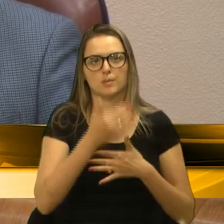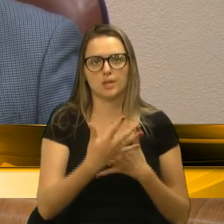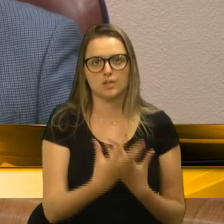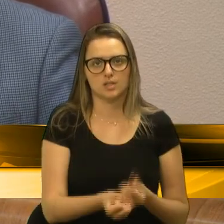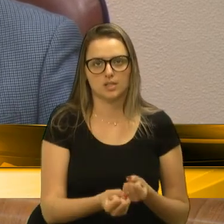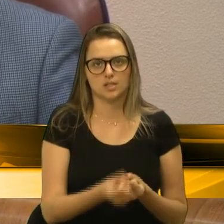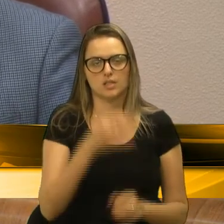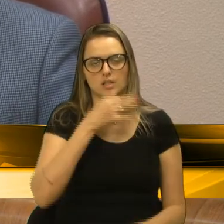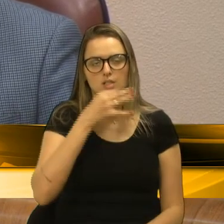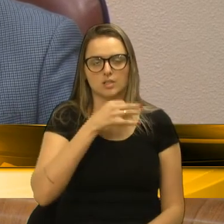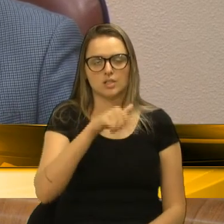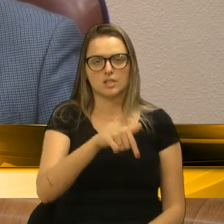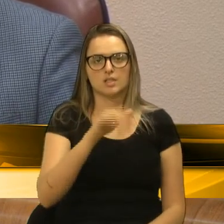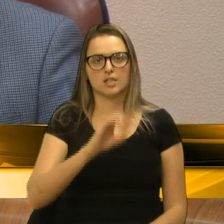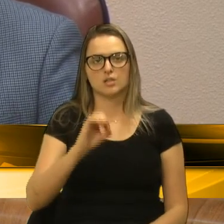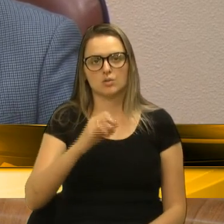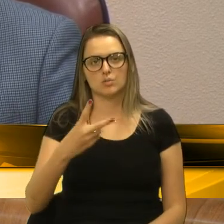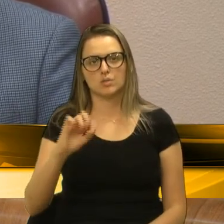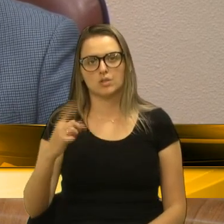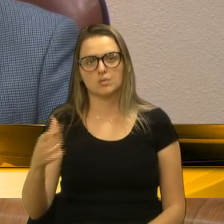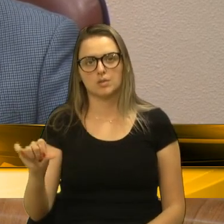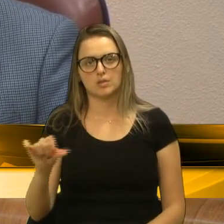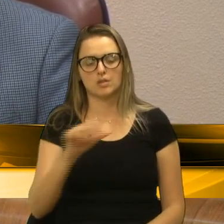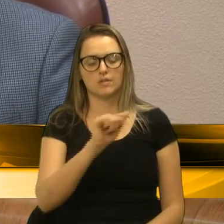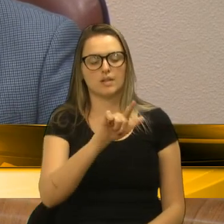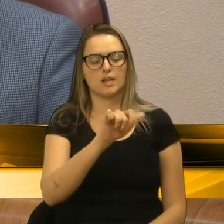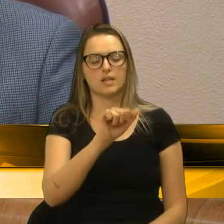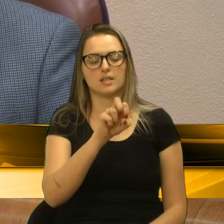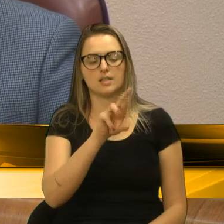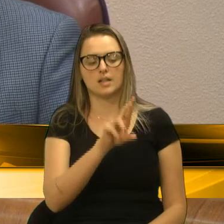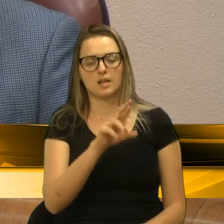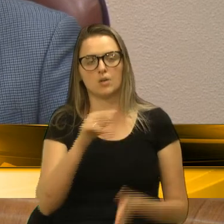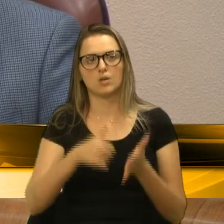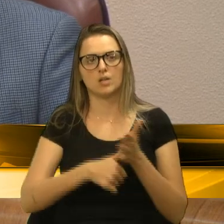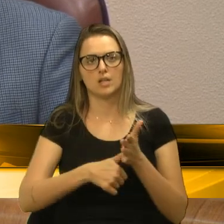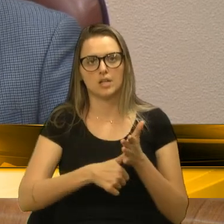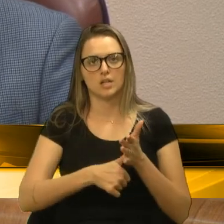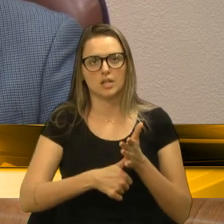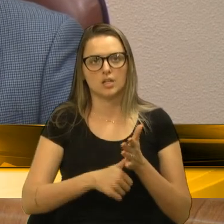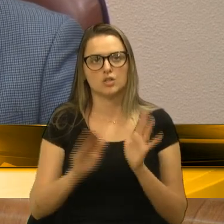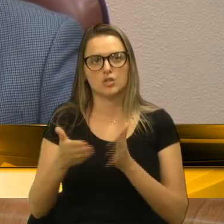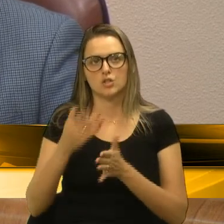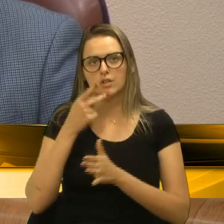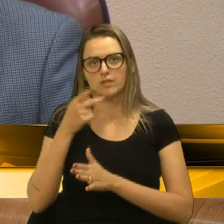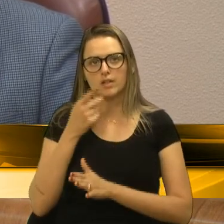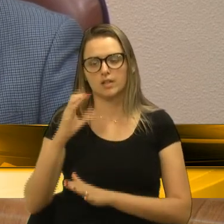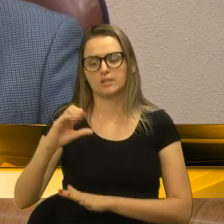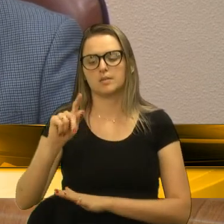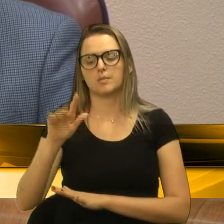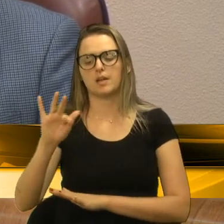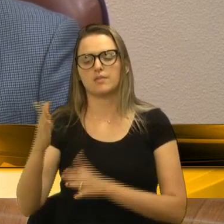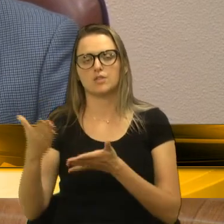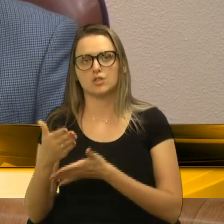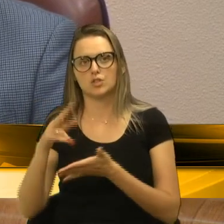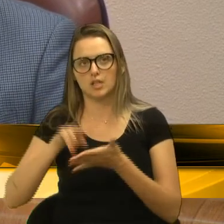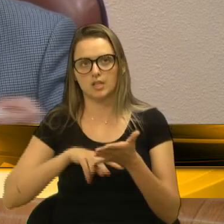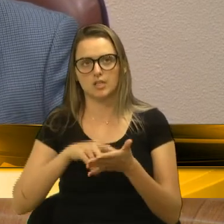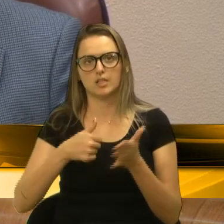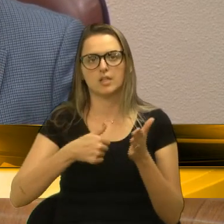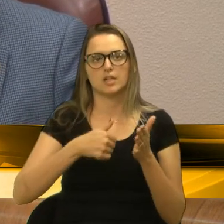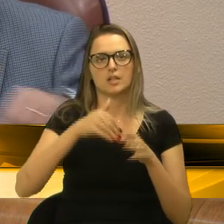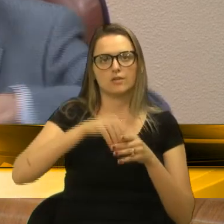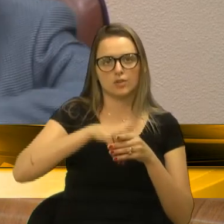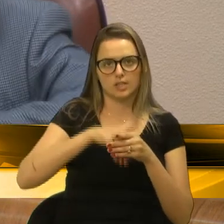Sul, 7 de outubro de 2019, Alaor Correia Barbosa, RG, já mencionado, CPF já mencionado e título eleitor também